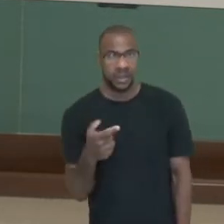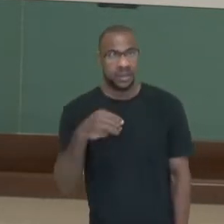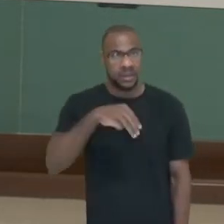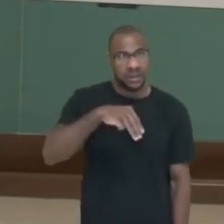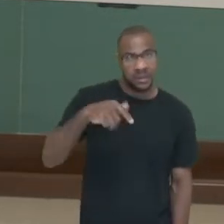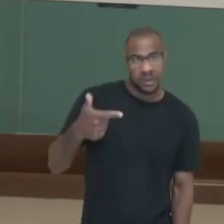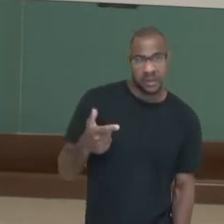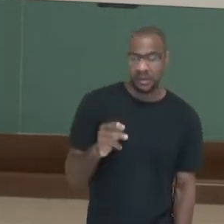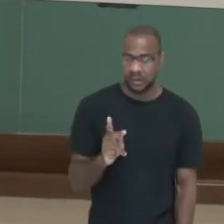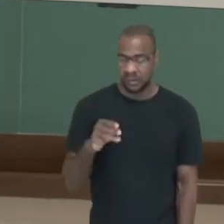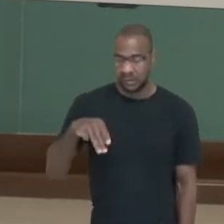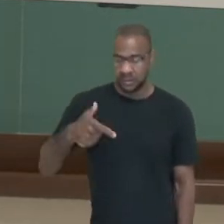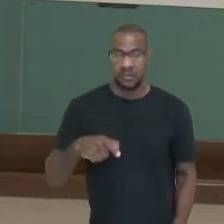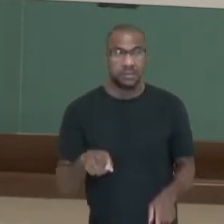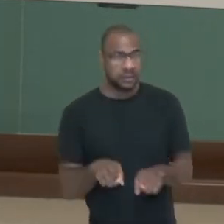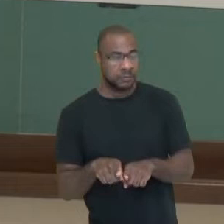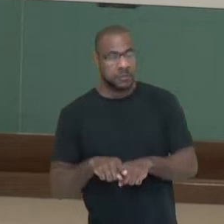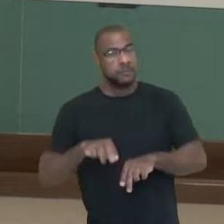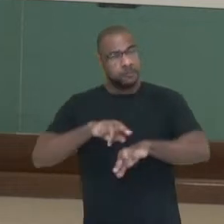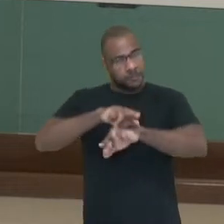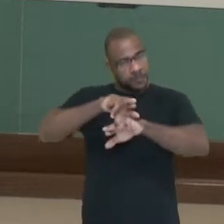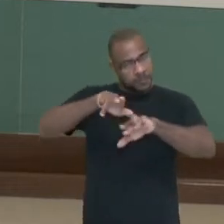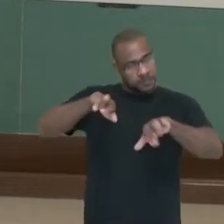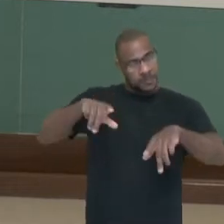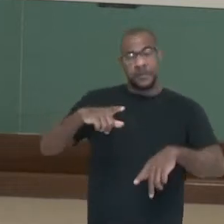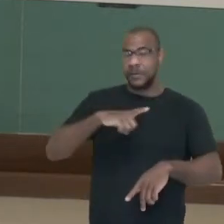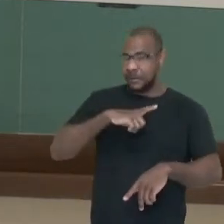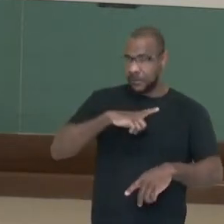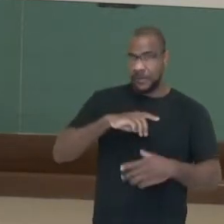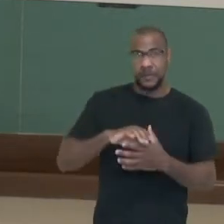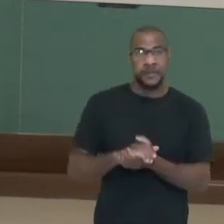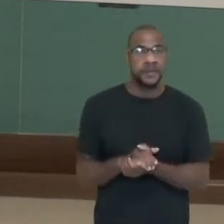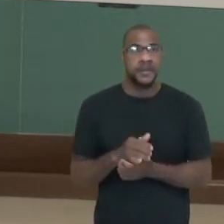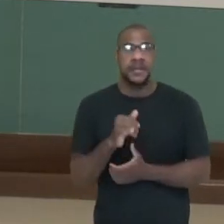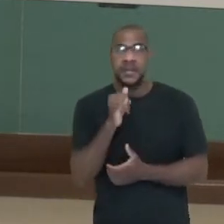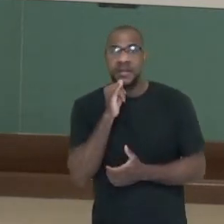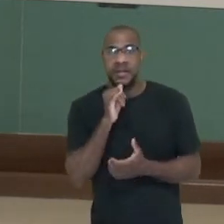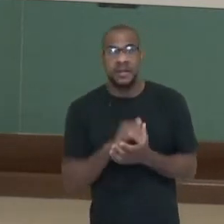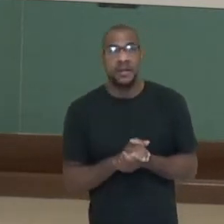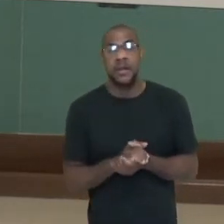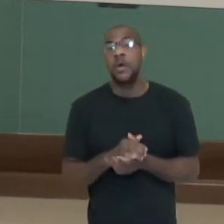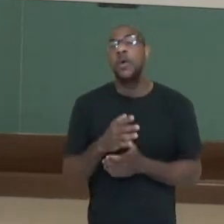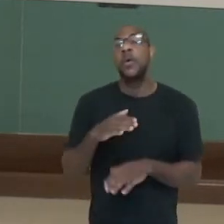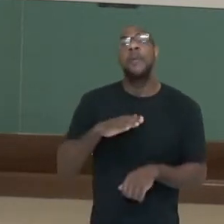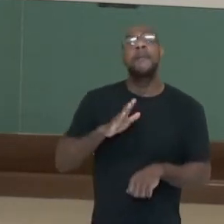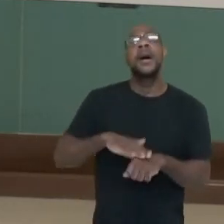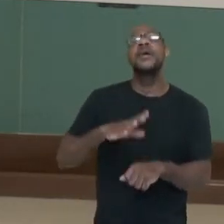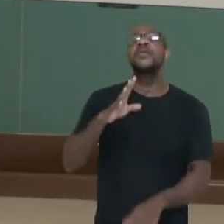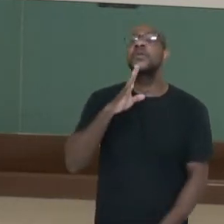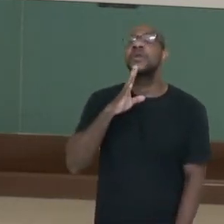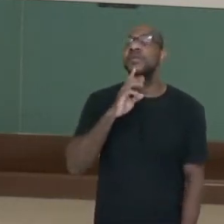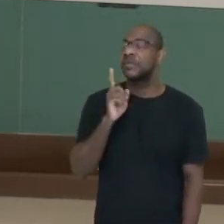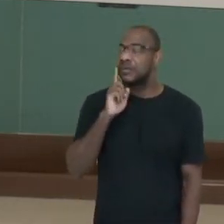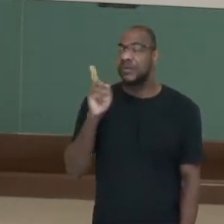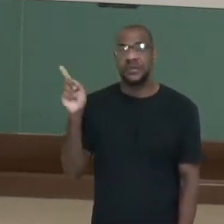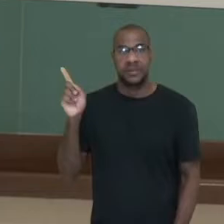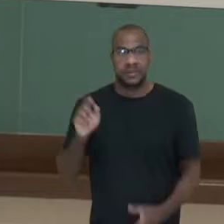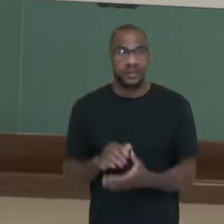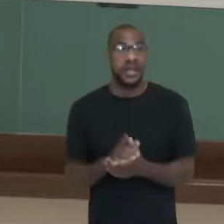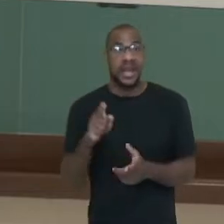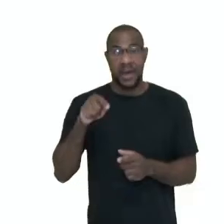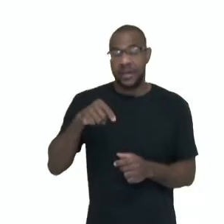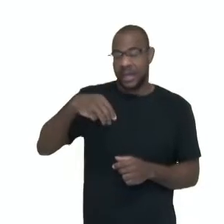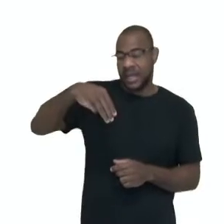os múltiplos e submúltiplos de área? Olha lá, os mais conhecidos são metro quadrado,